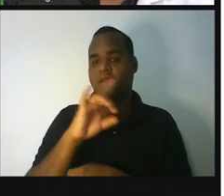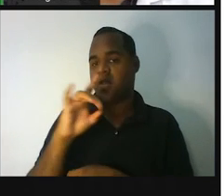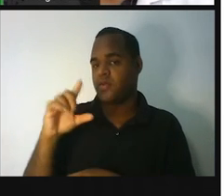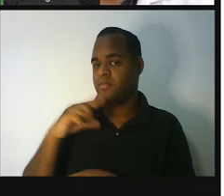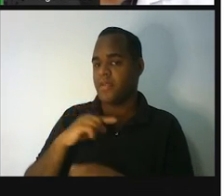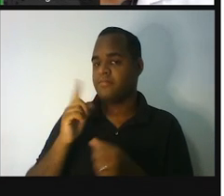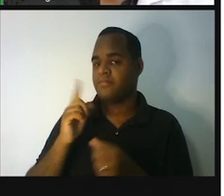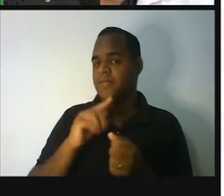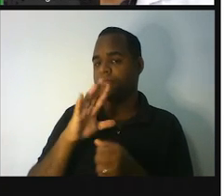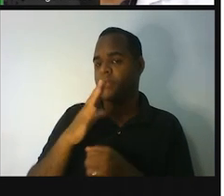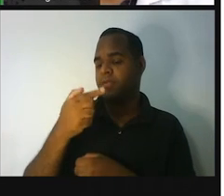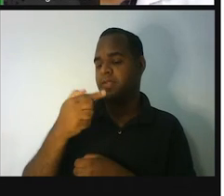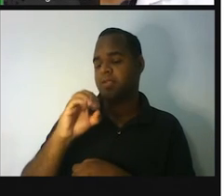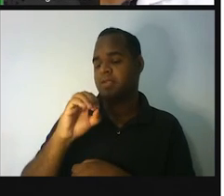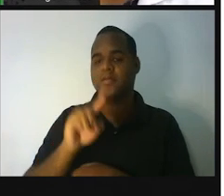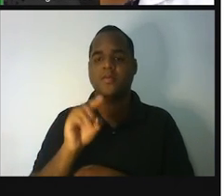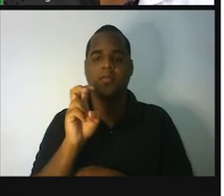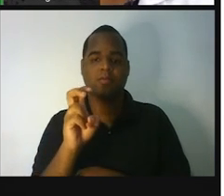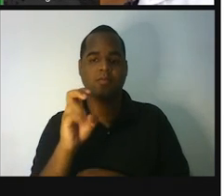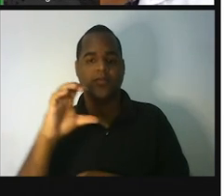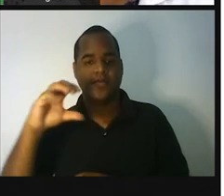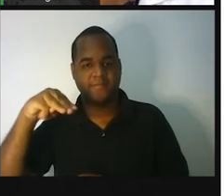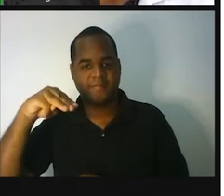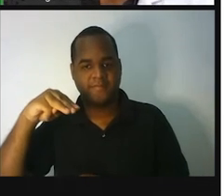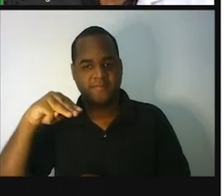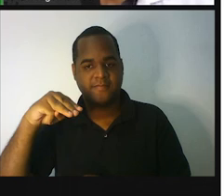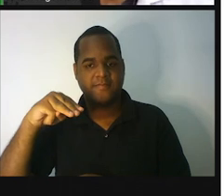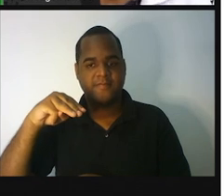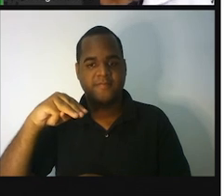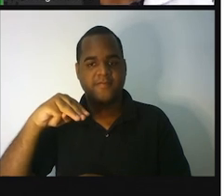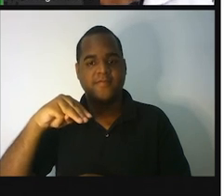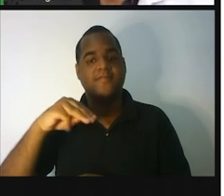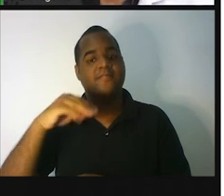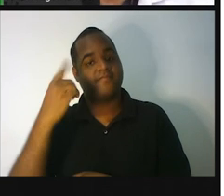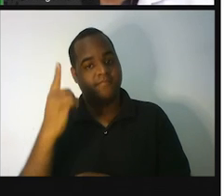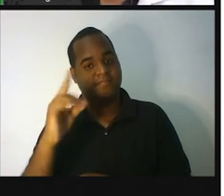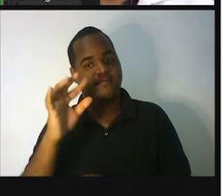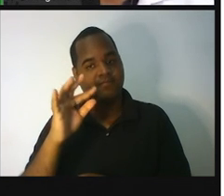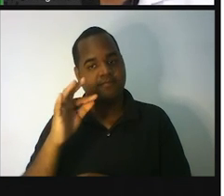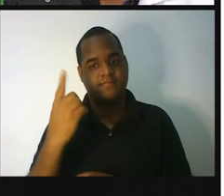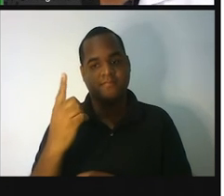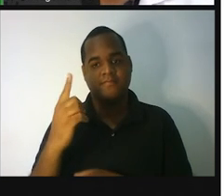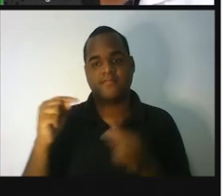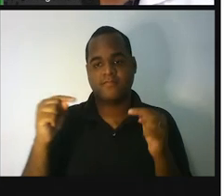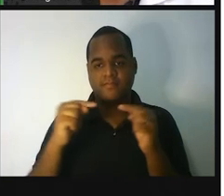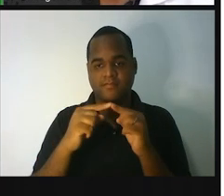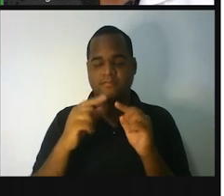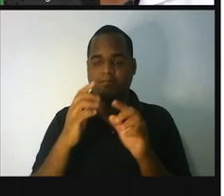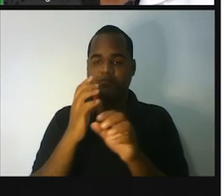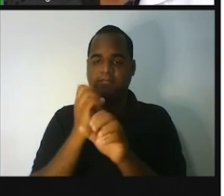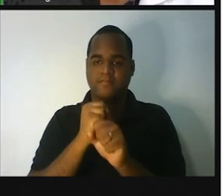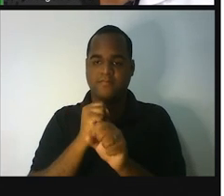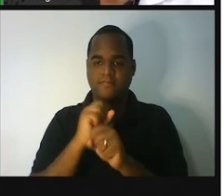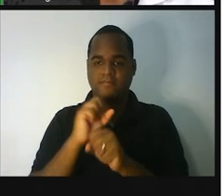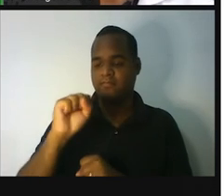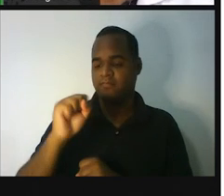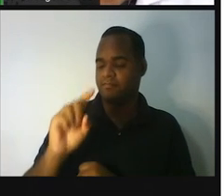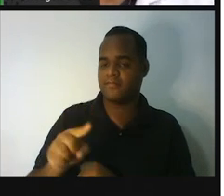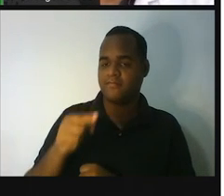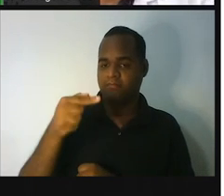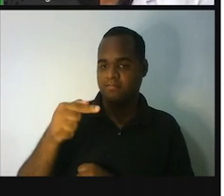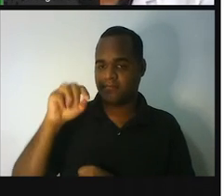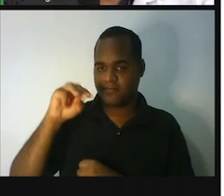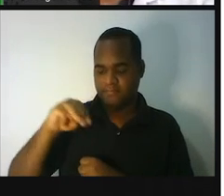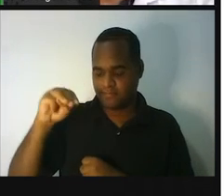comprimento de 70,5 cm Oi e um vai ter um comprimento de 8,7 m